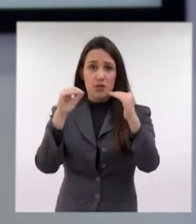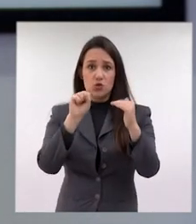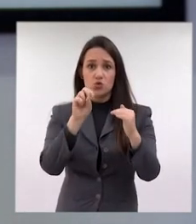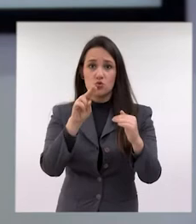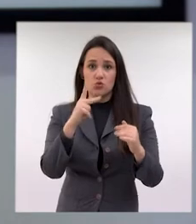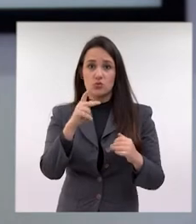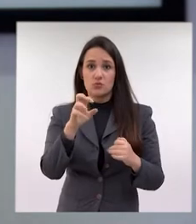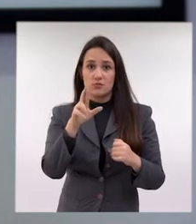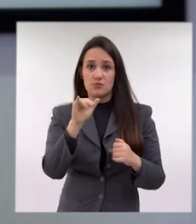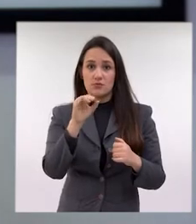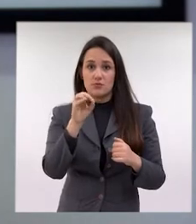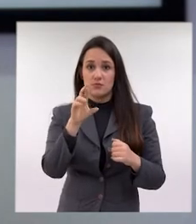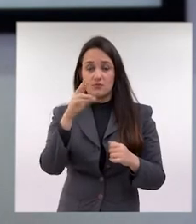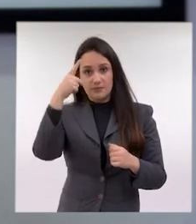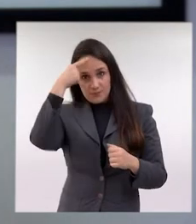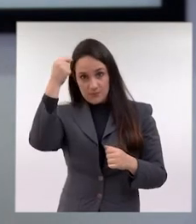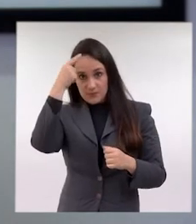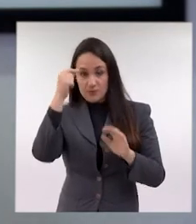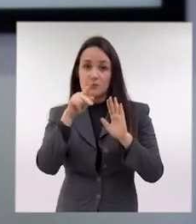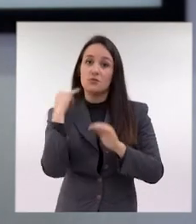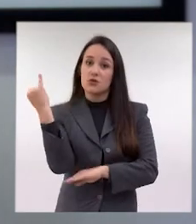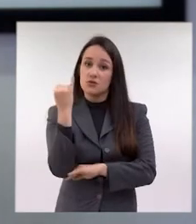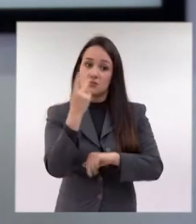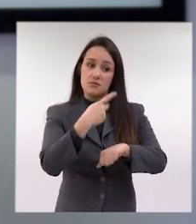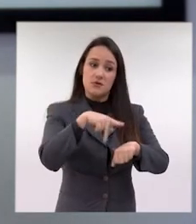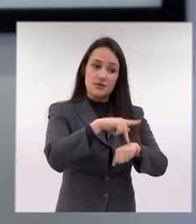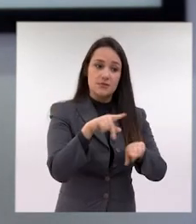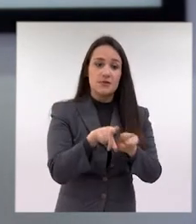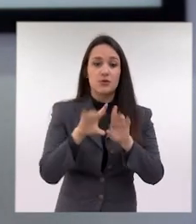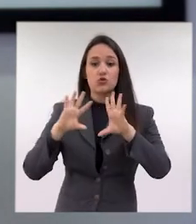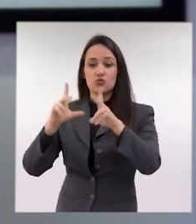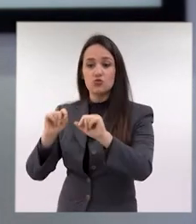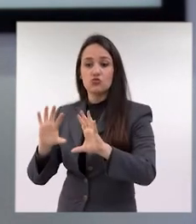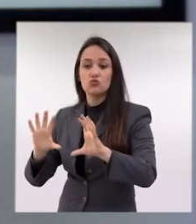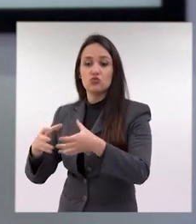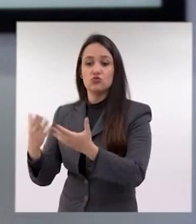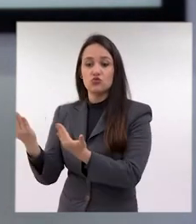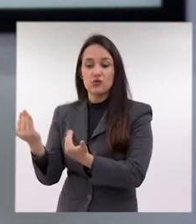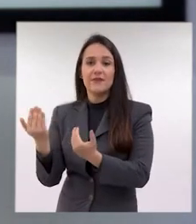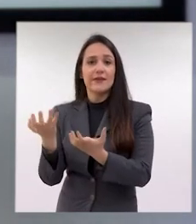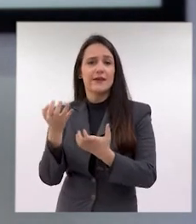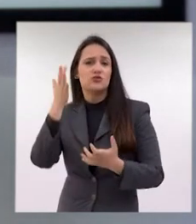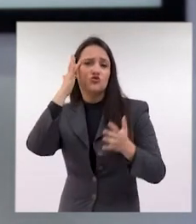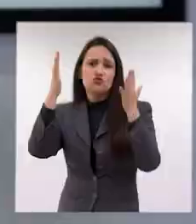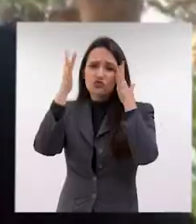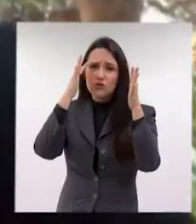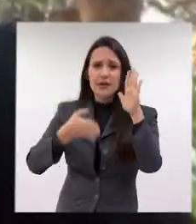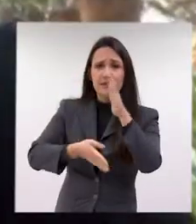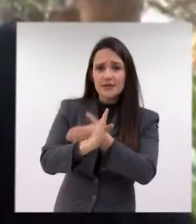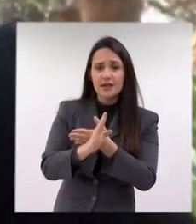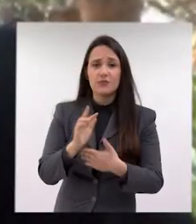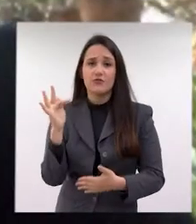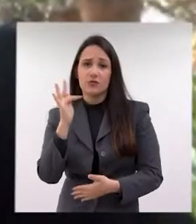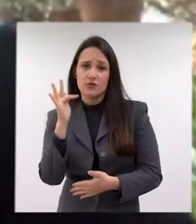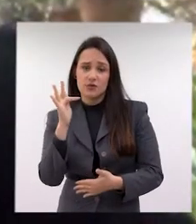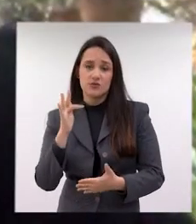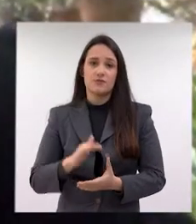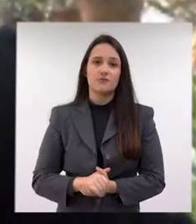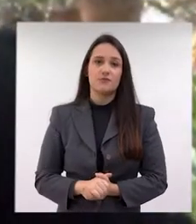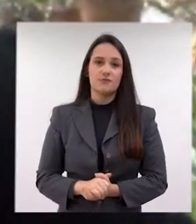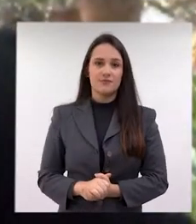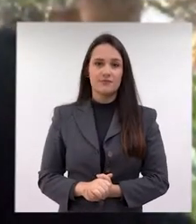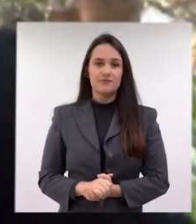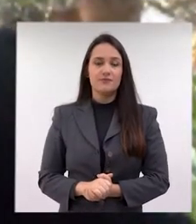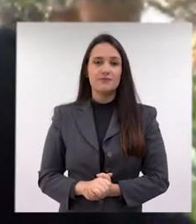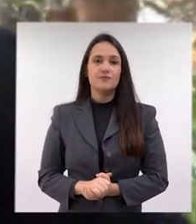isso é importante para o país, né, e para esses jovens que tanto sonham em ingressar em uma universidade. Eu falo que nós,